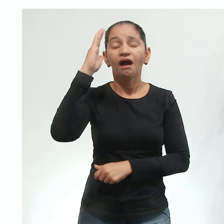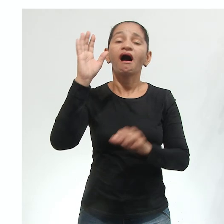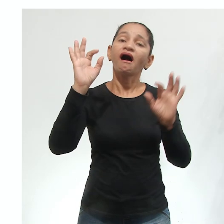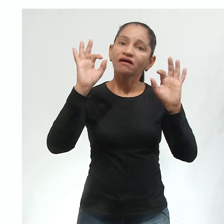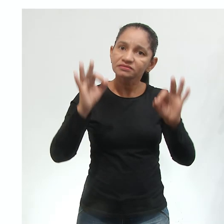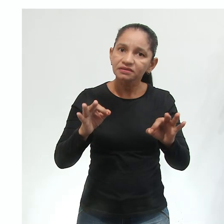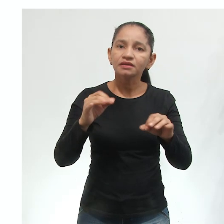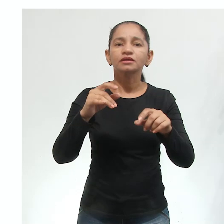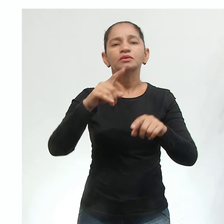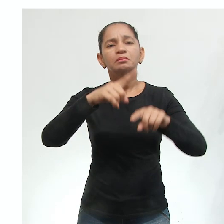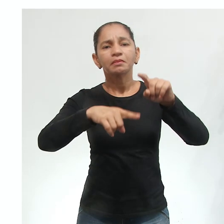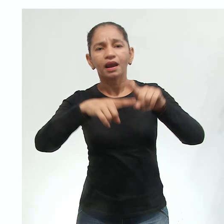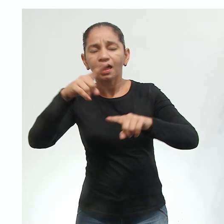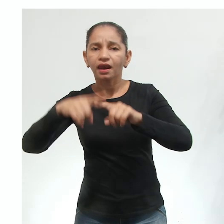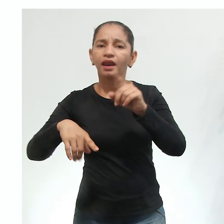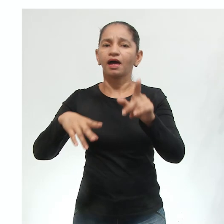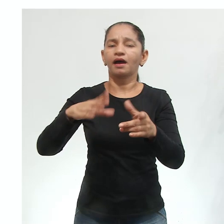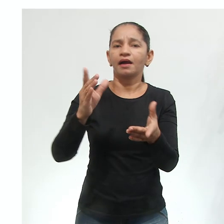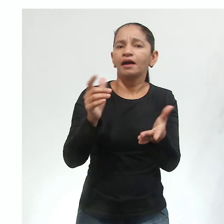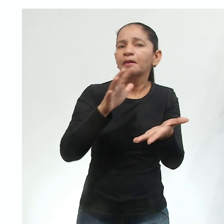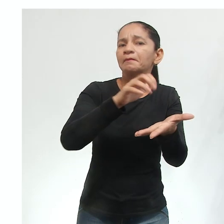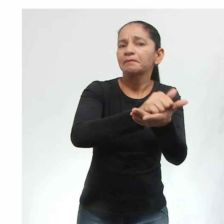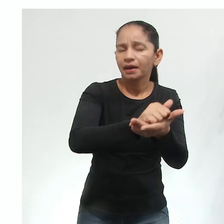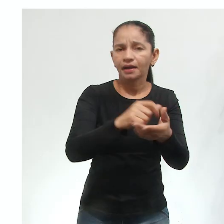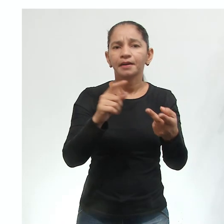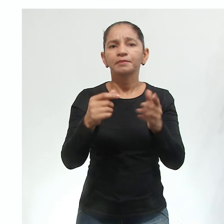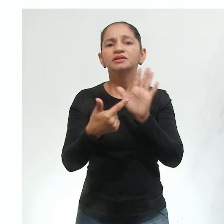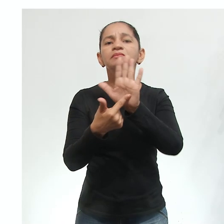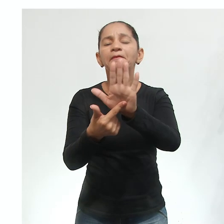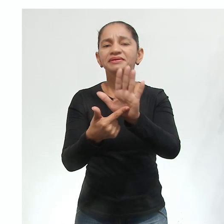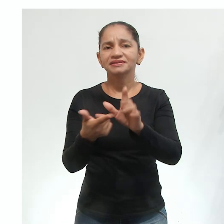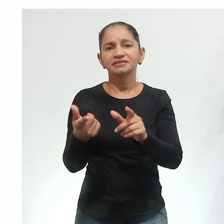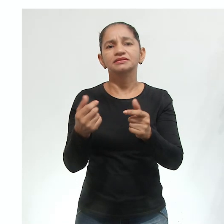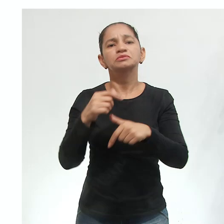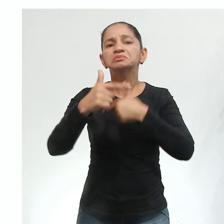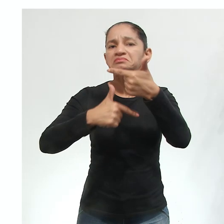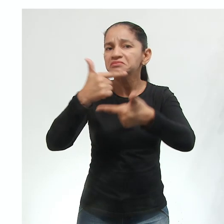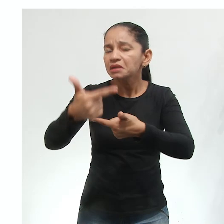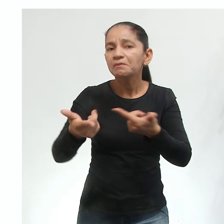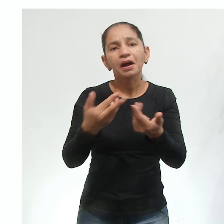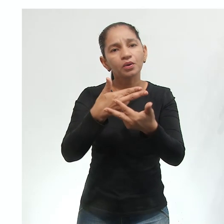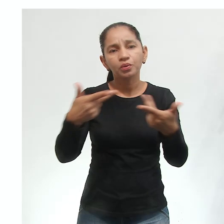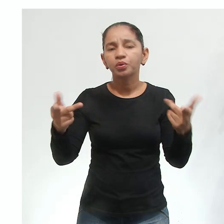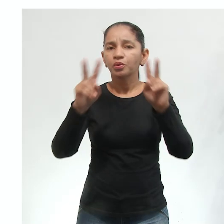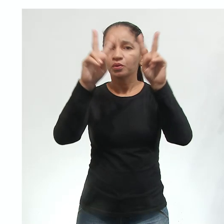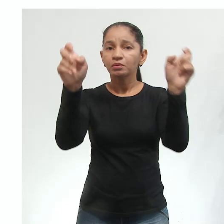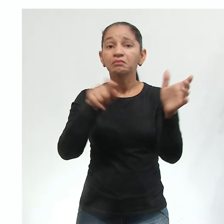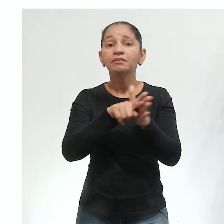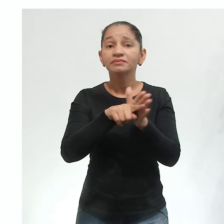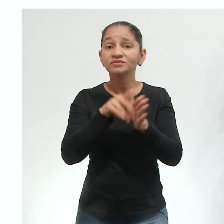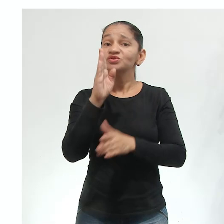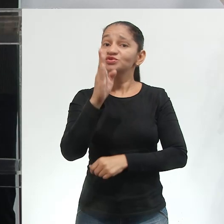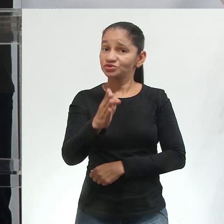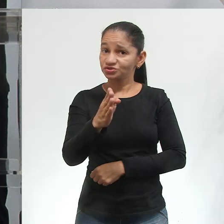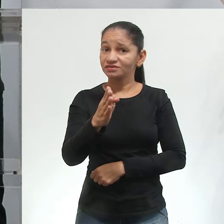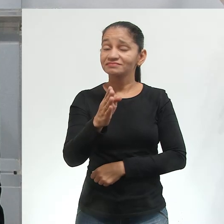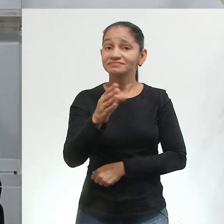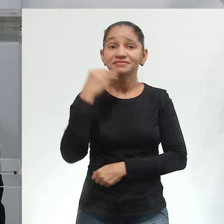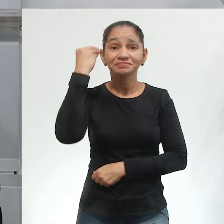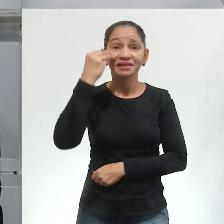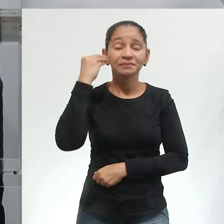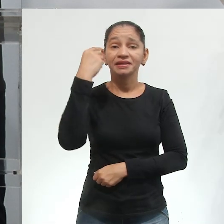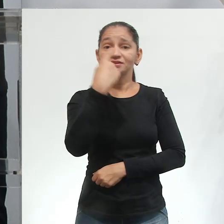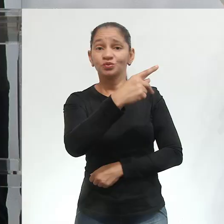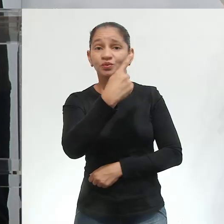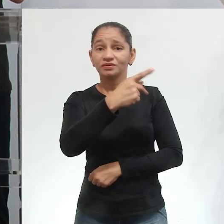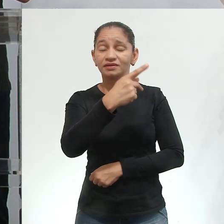instrumentos diversificados, registros, portfólios, observações e atividades reflexivas.